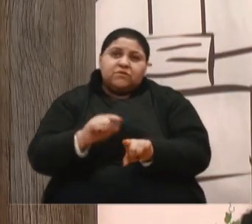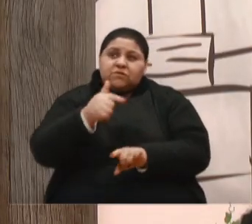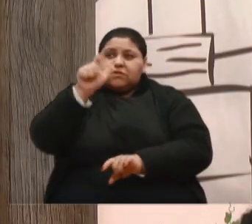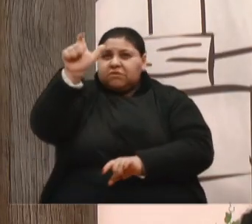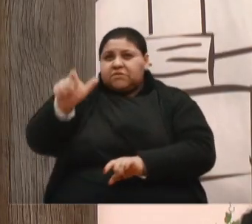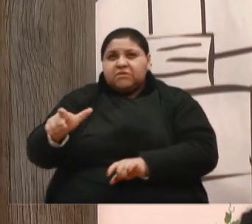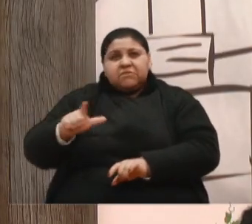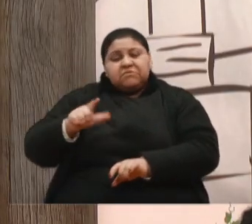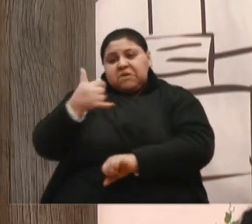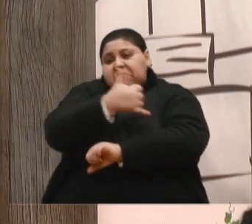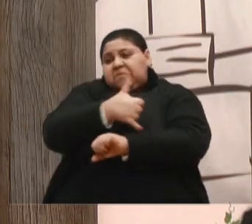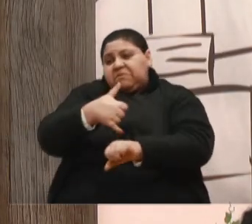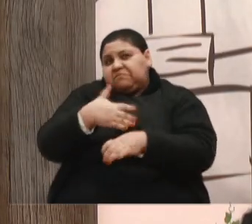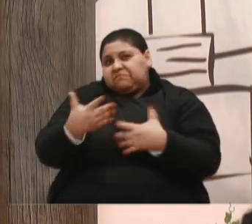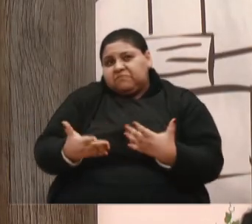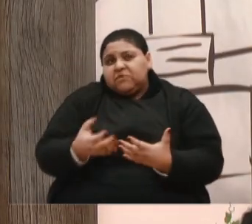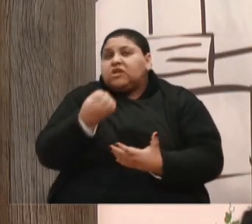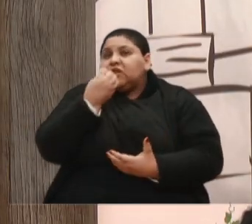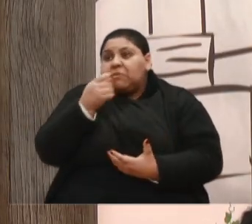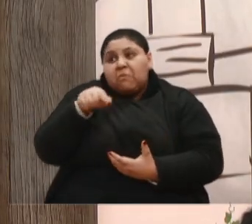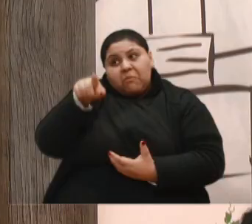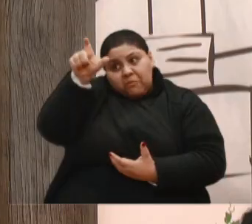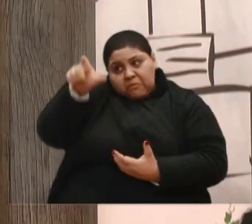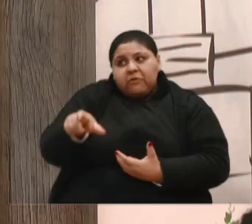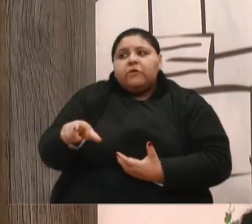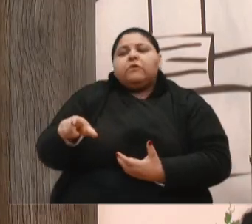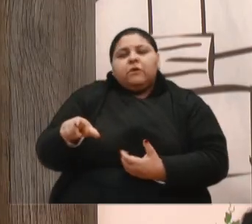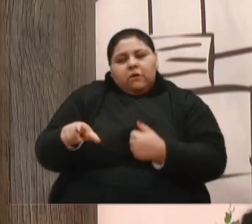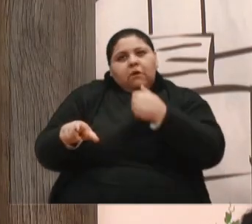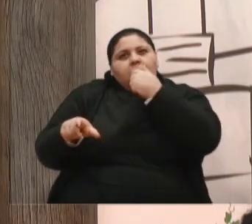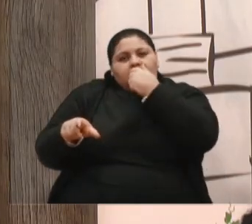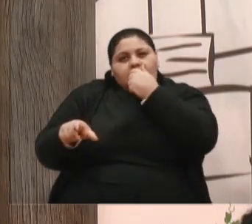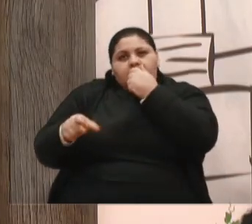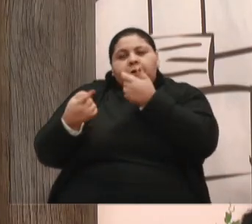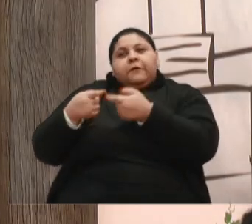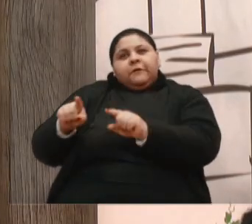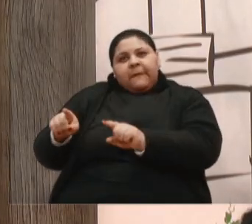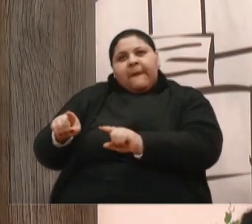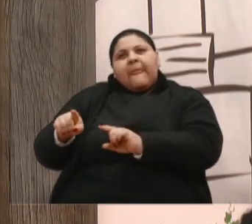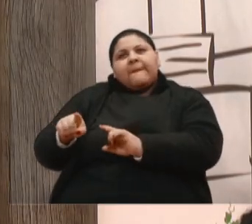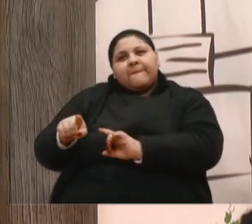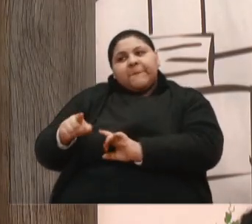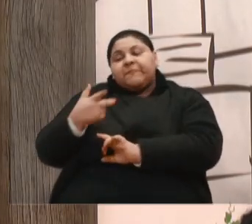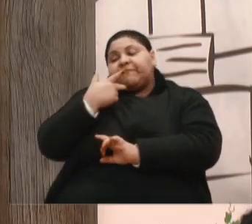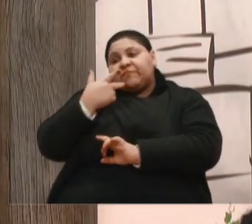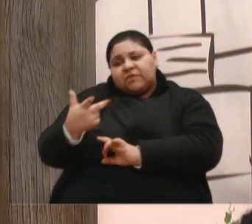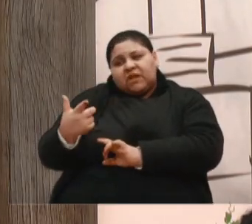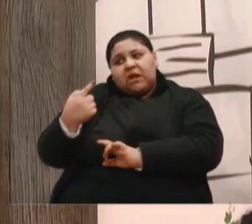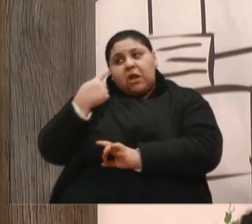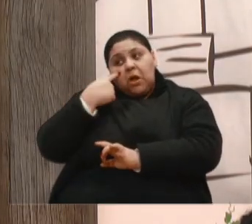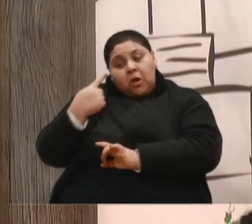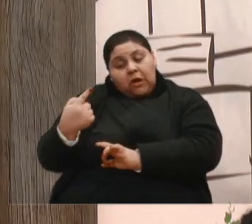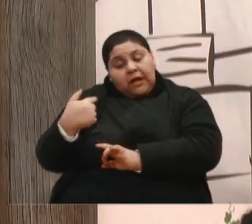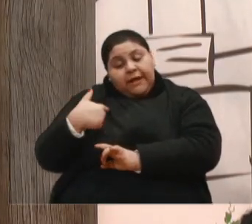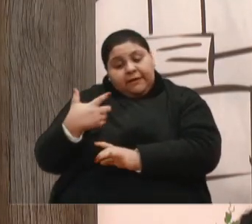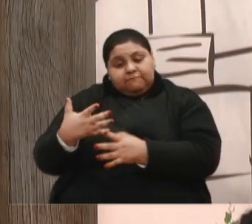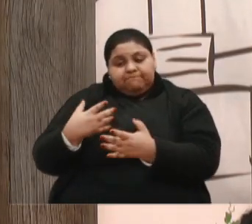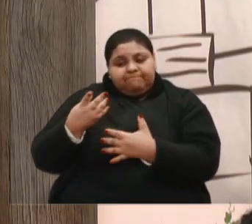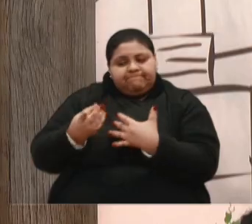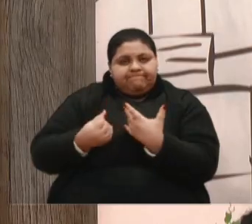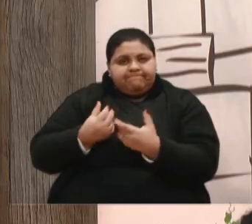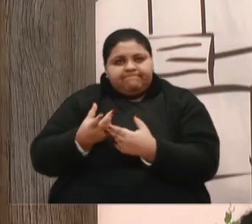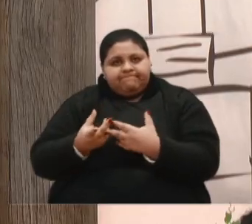eu posso dizer, talvez outra pessoa que não tenha passado por isso, que bom para essa pessoa, inclusive, né? Mas ela pode dizer, olha,